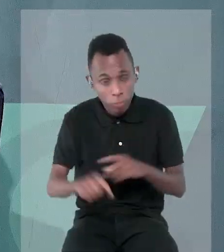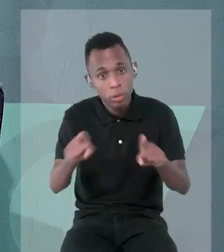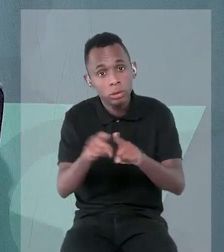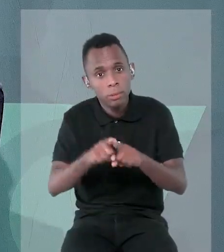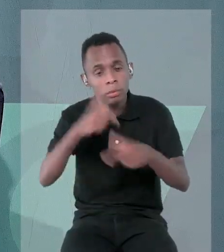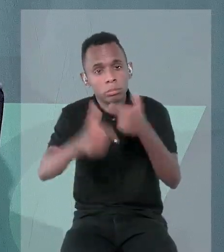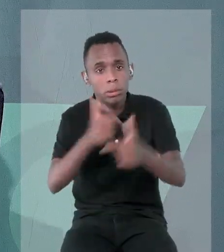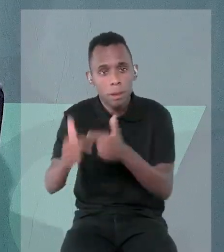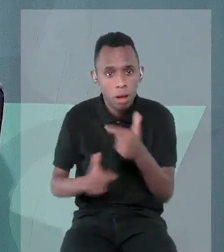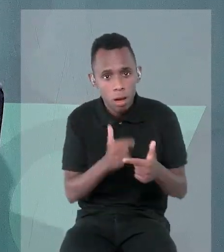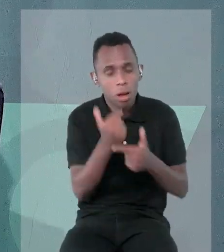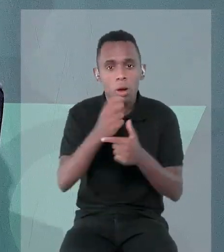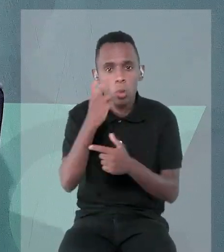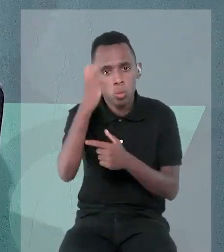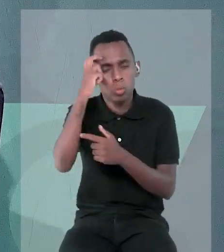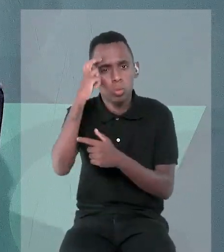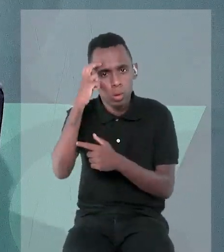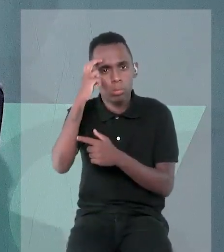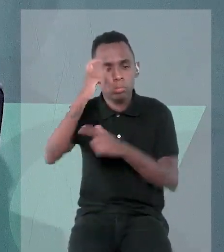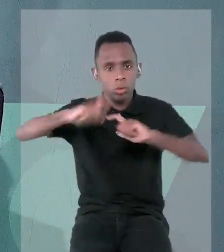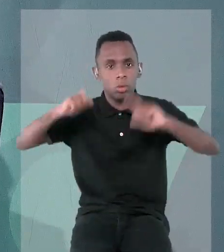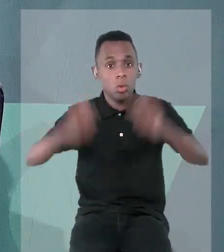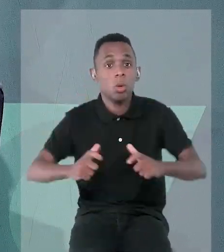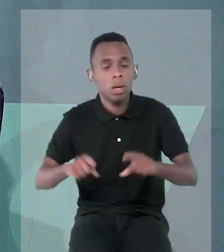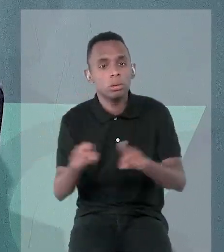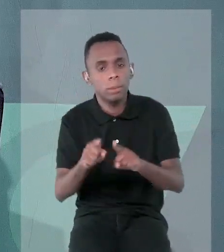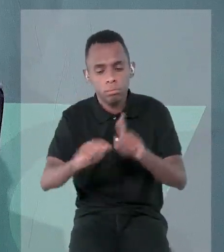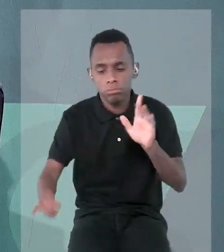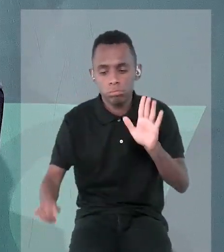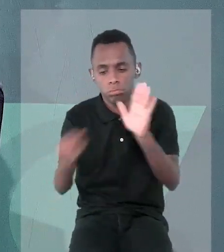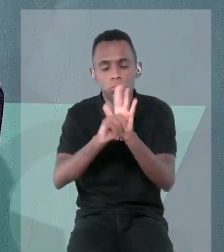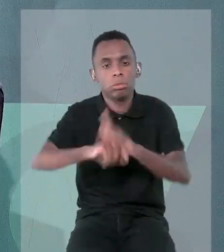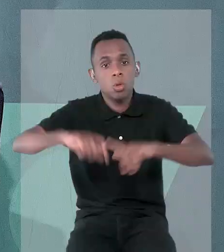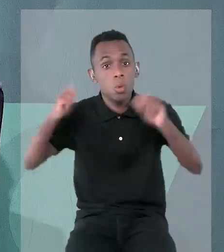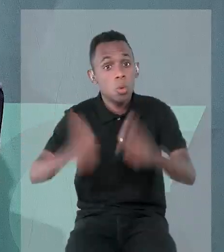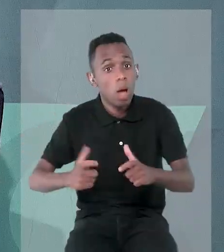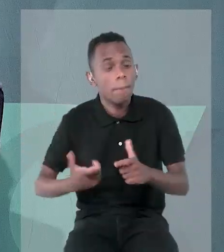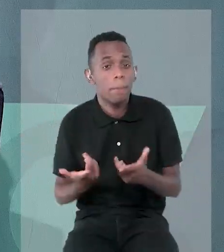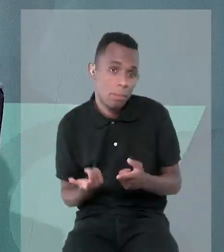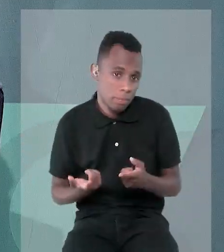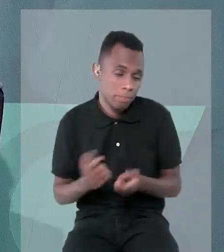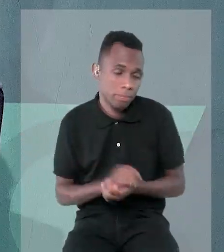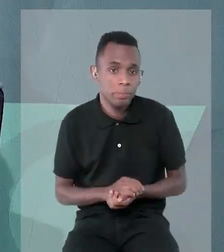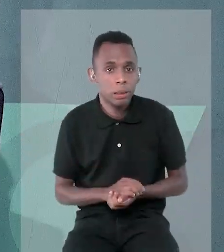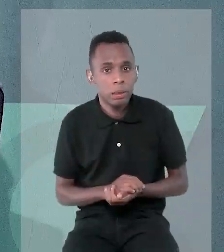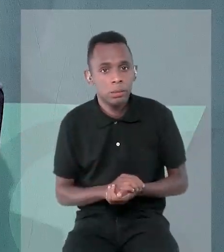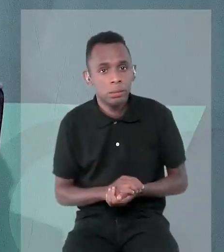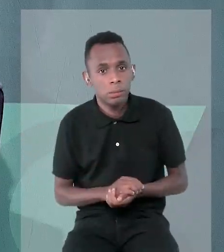vamos trabalhar a cultura local, a identidade local, para que